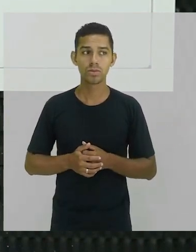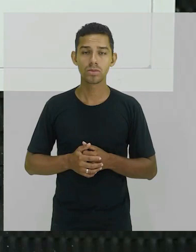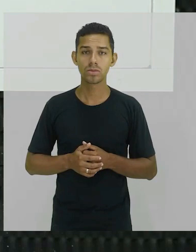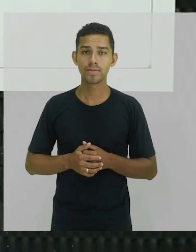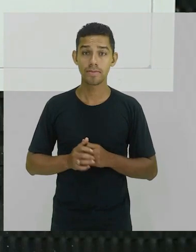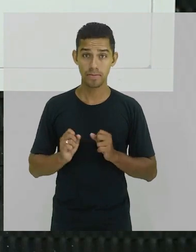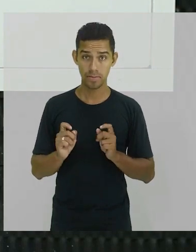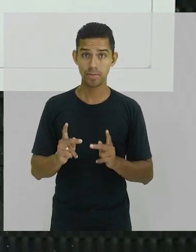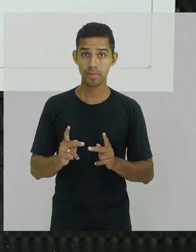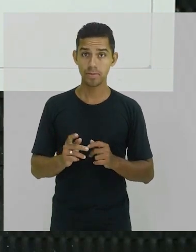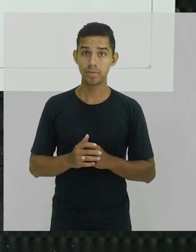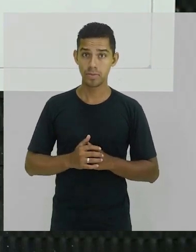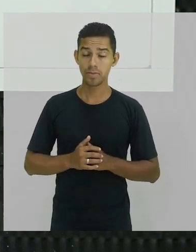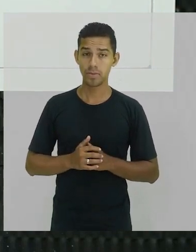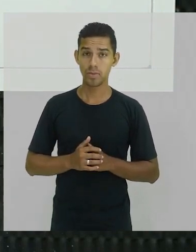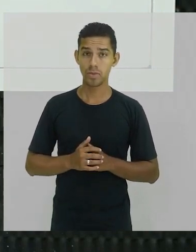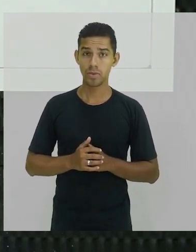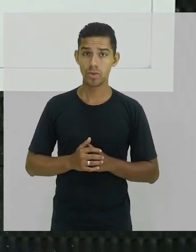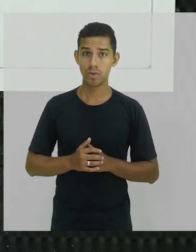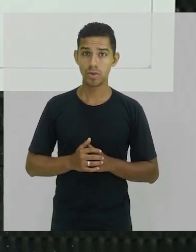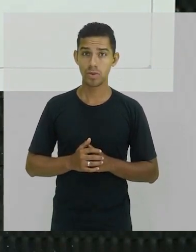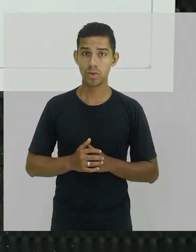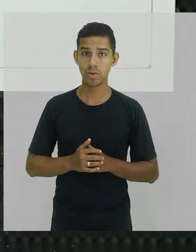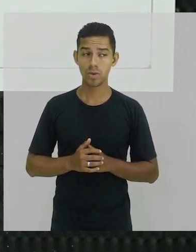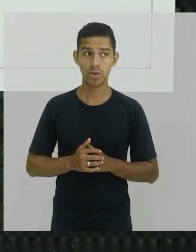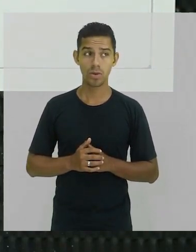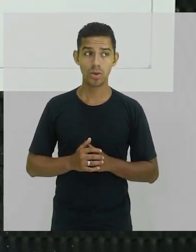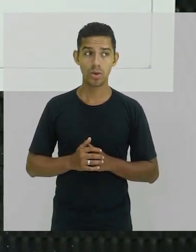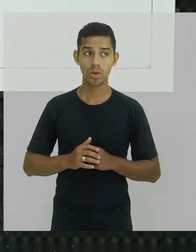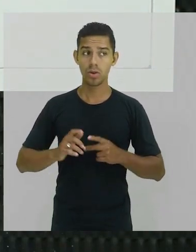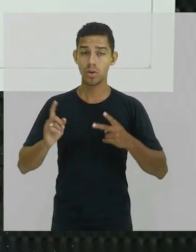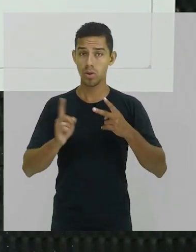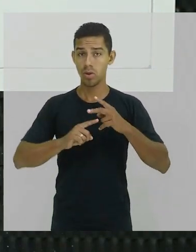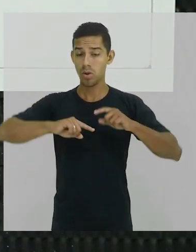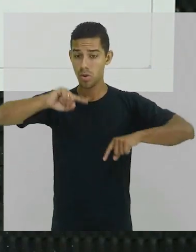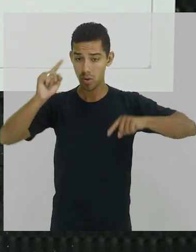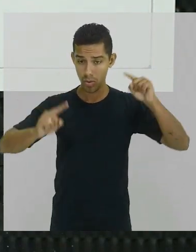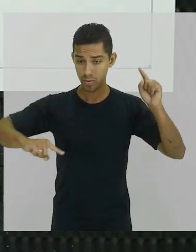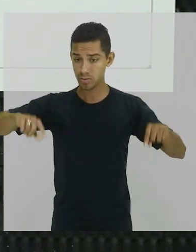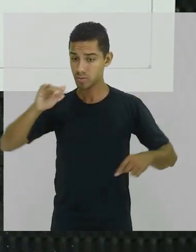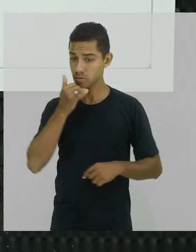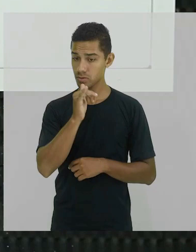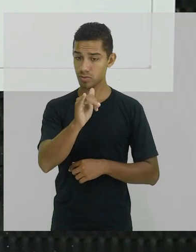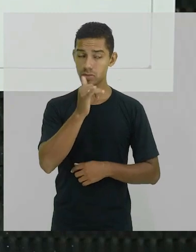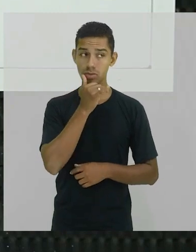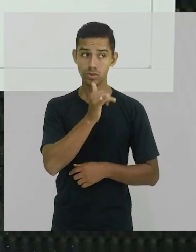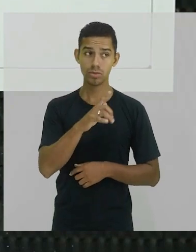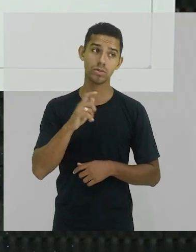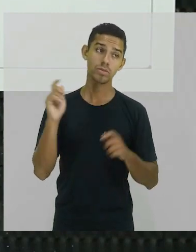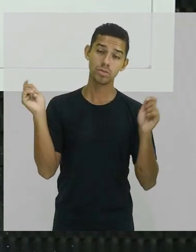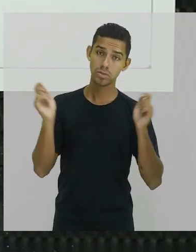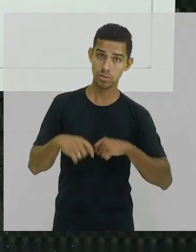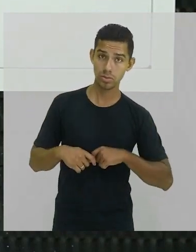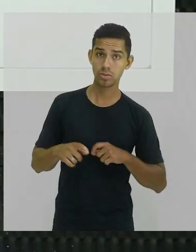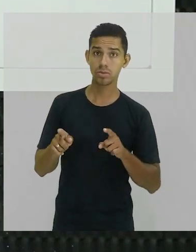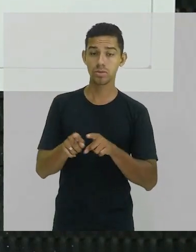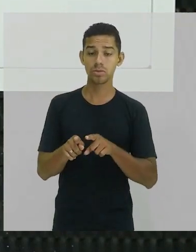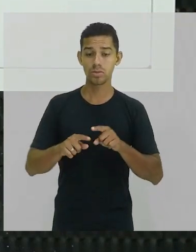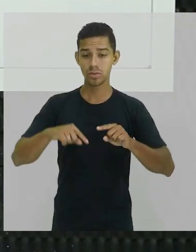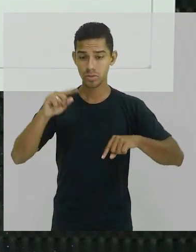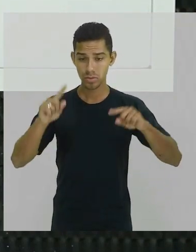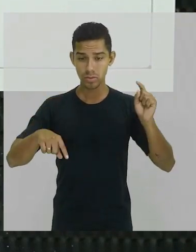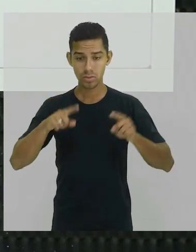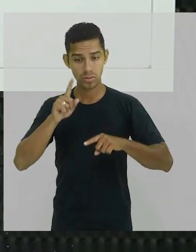Ok? Só consegue se propagar em meio material. Uma onda eletromagnética, ela consegue se propagar em meios materiais